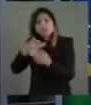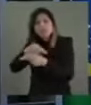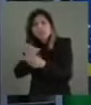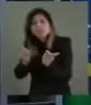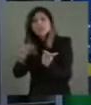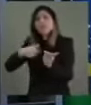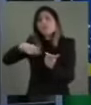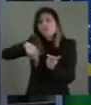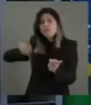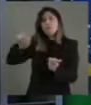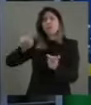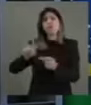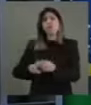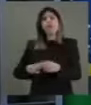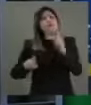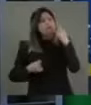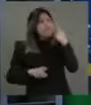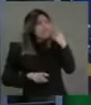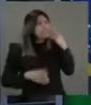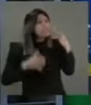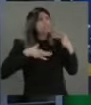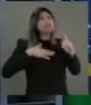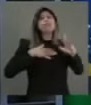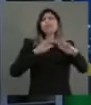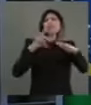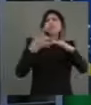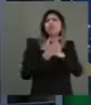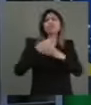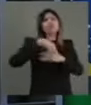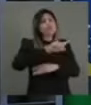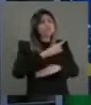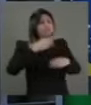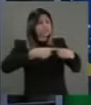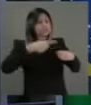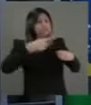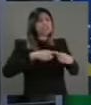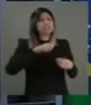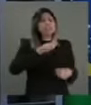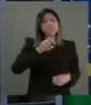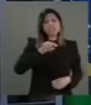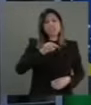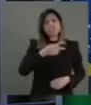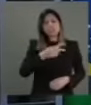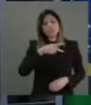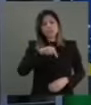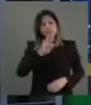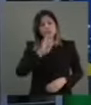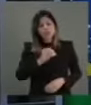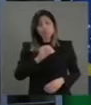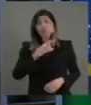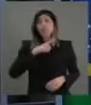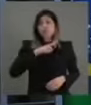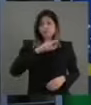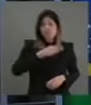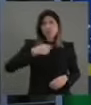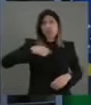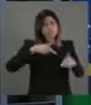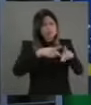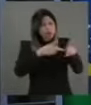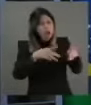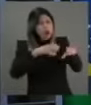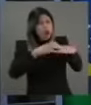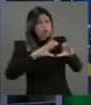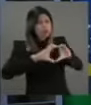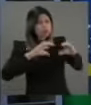semana passada, puxe na minha rede social, eu estava lá em Genipapo dos Vieiras, comunidade indígena, a maioria lá do território é indígena.